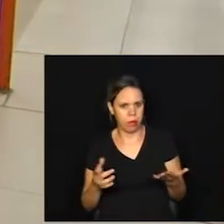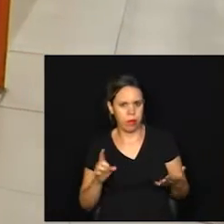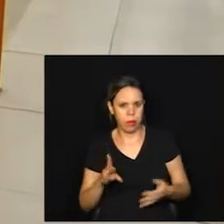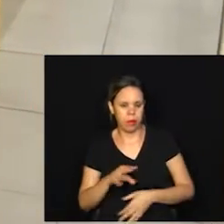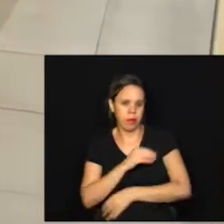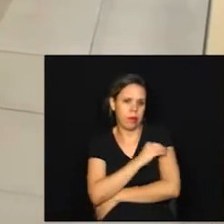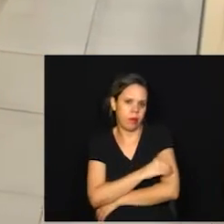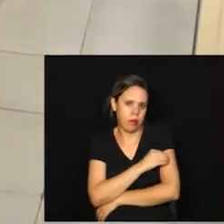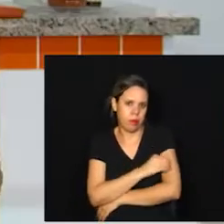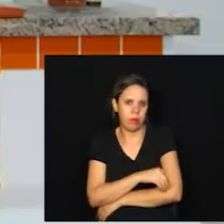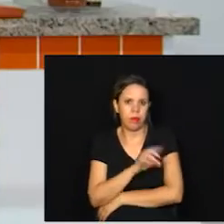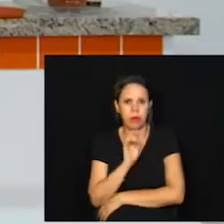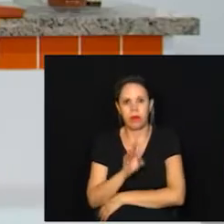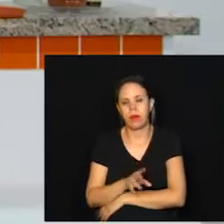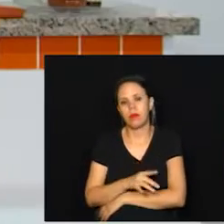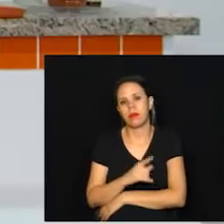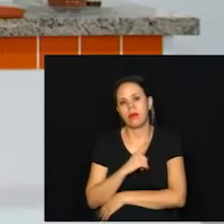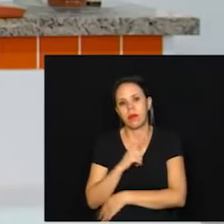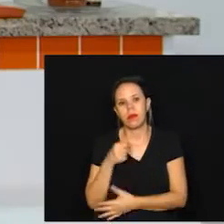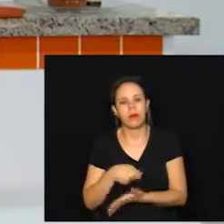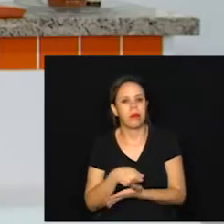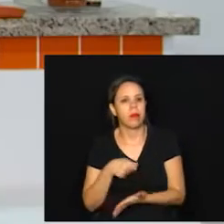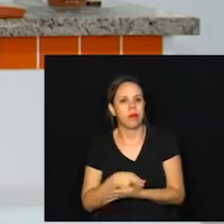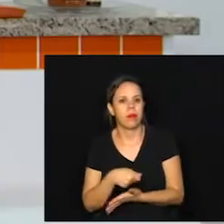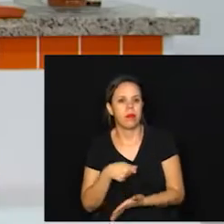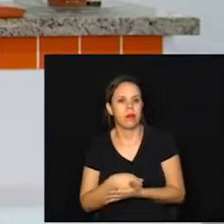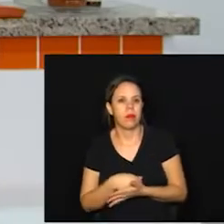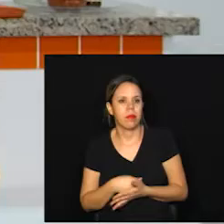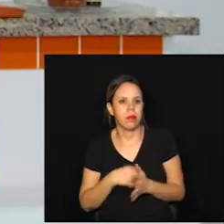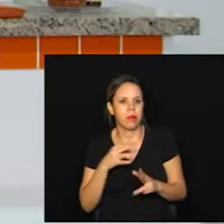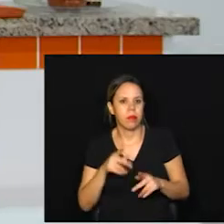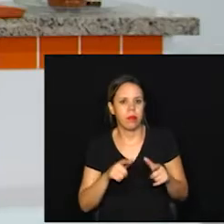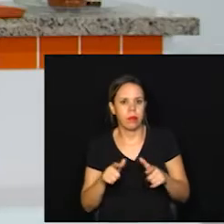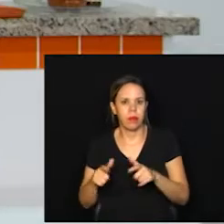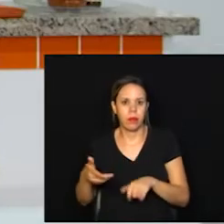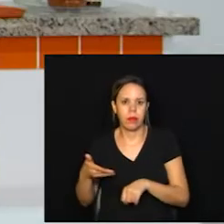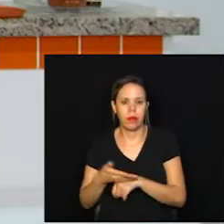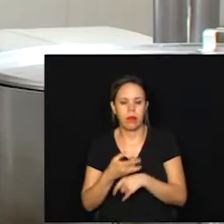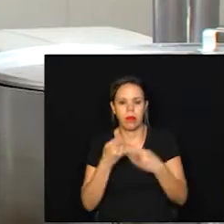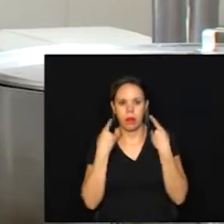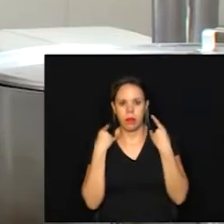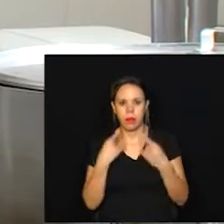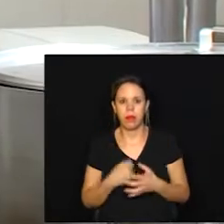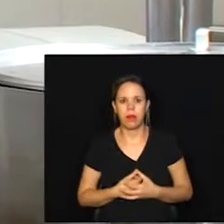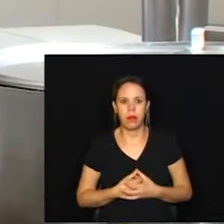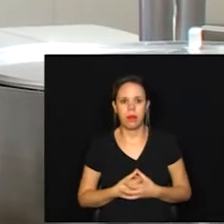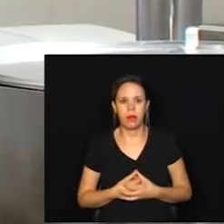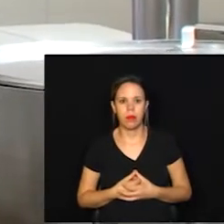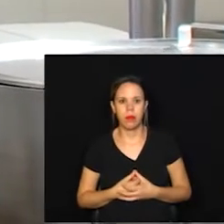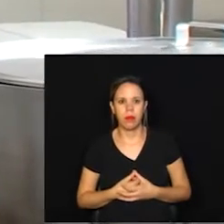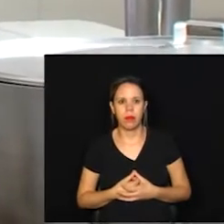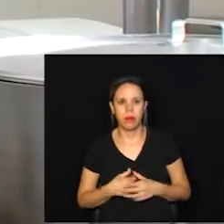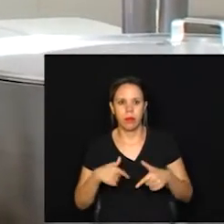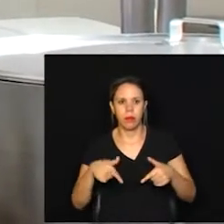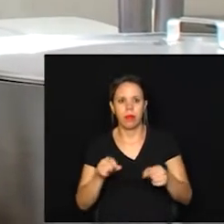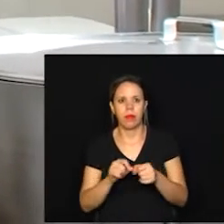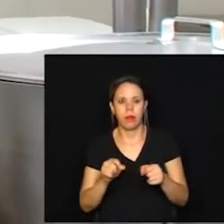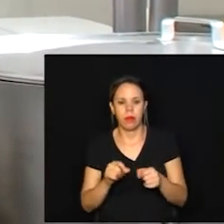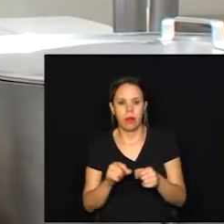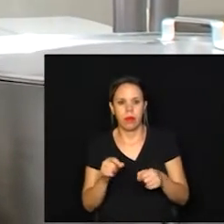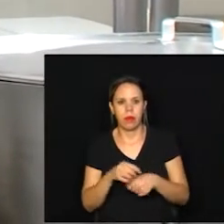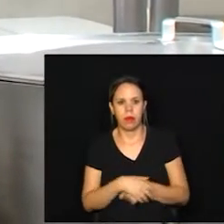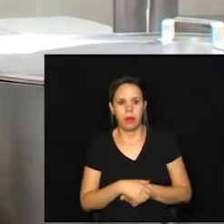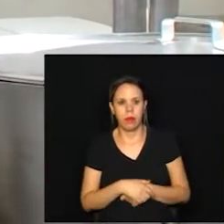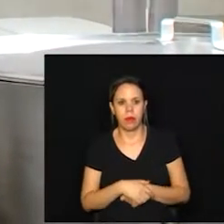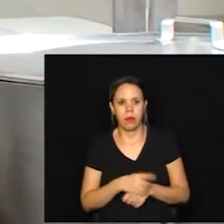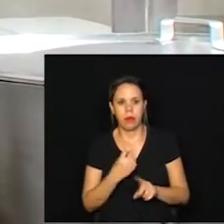álcool gel, entendeu? A obrigatoriedade, como todo lugar, de entrar de máscara. São as medidas que a gente toma aí,